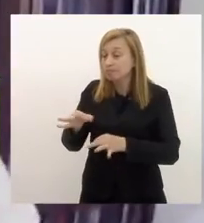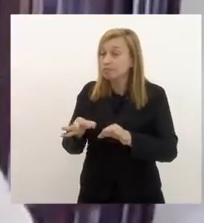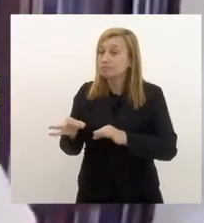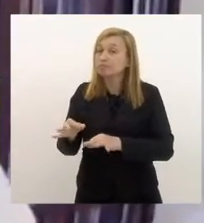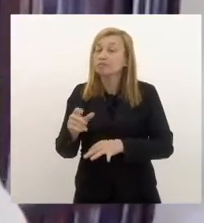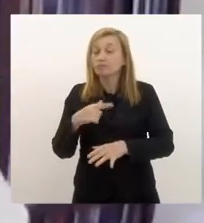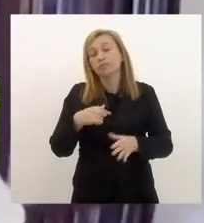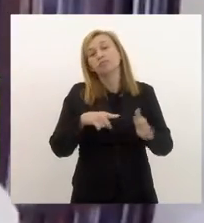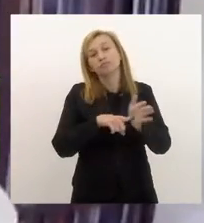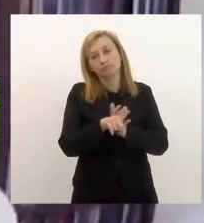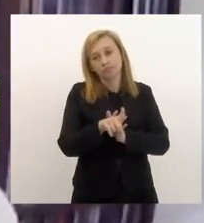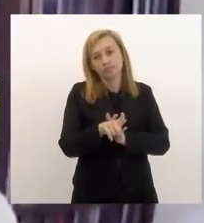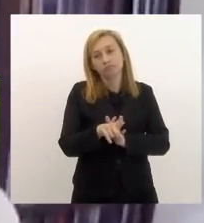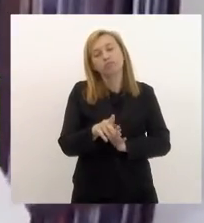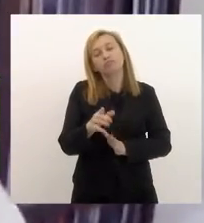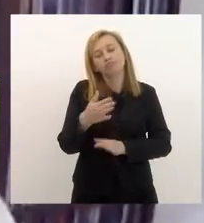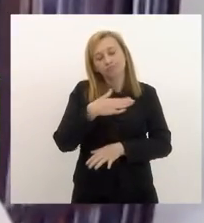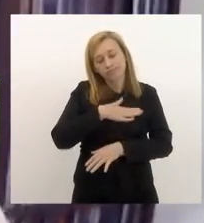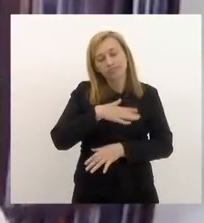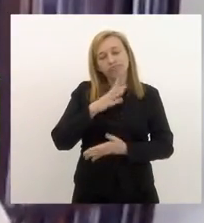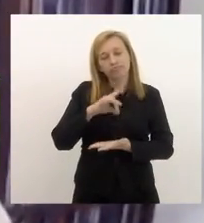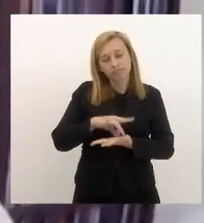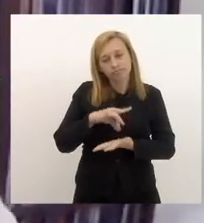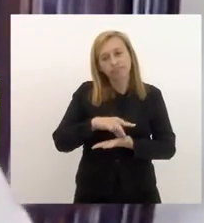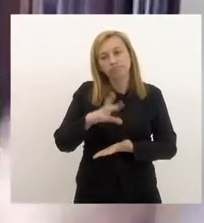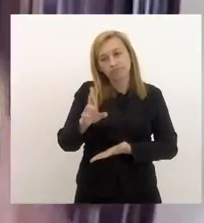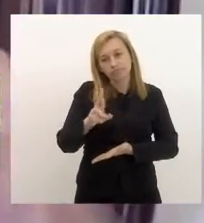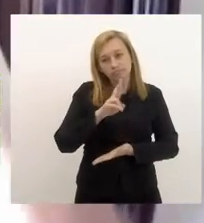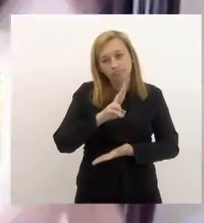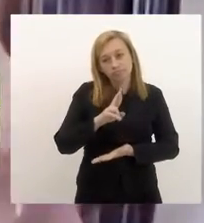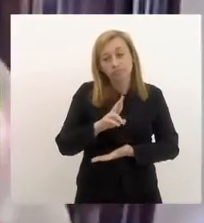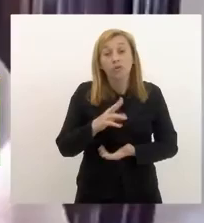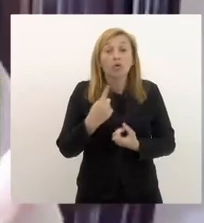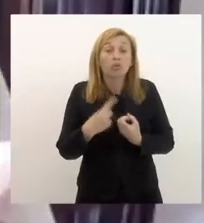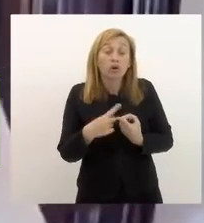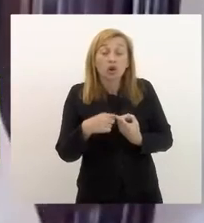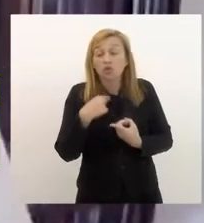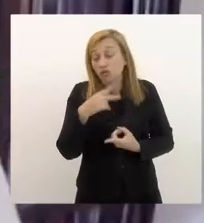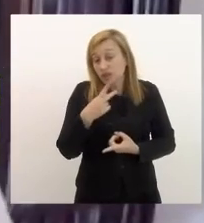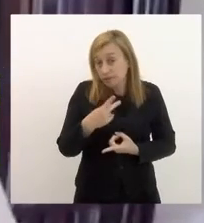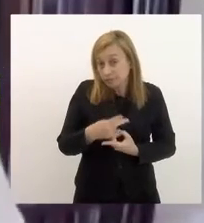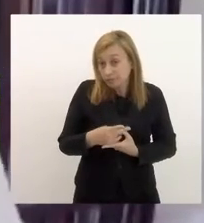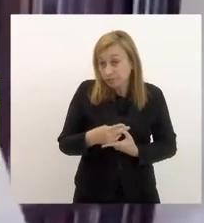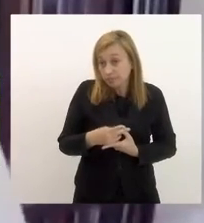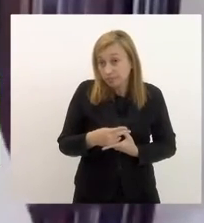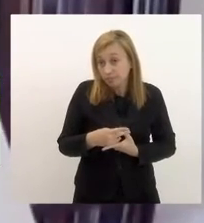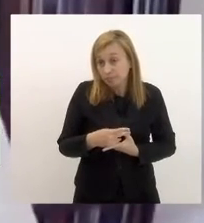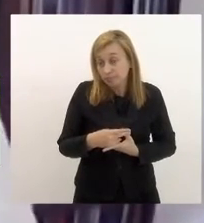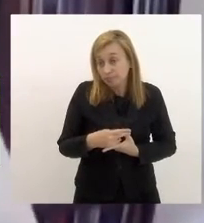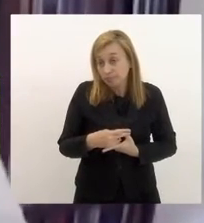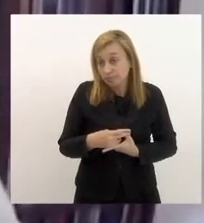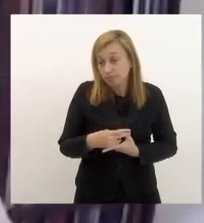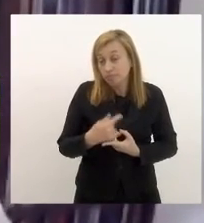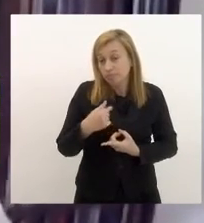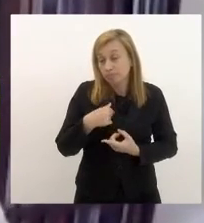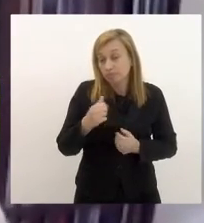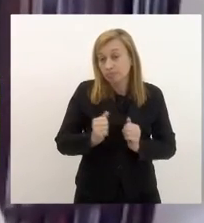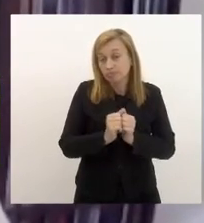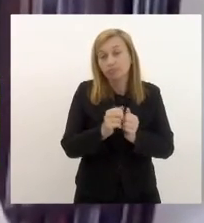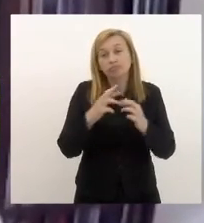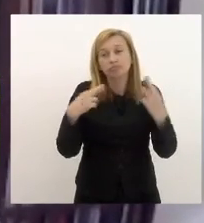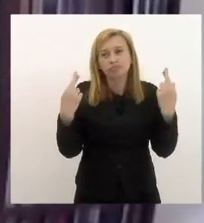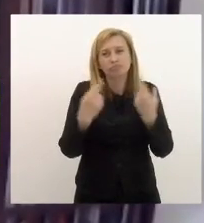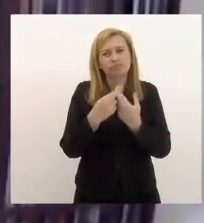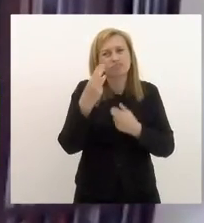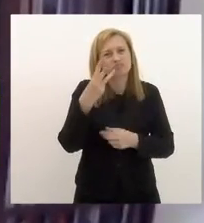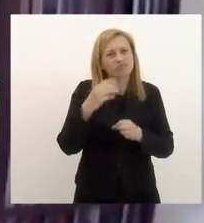que eu faço que eu gostaria realmente de ouvir só que eu tô tô falando isso porque eu participei de uma reunião